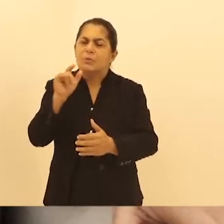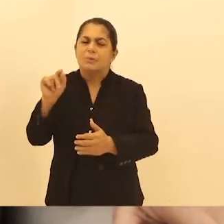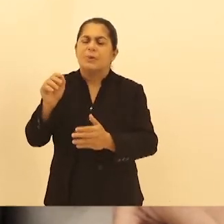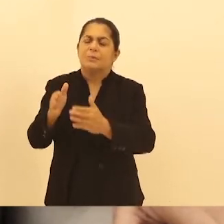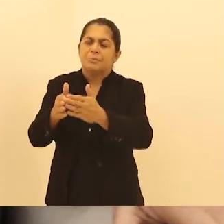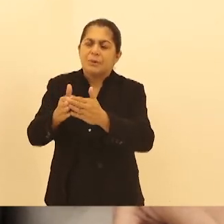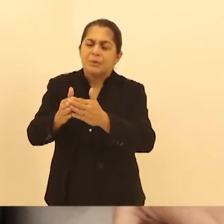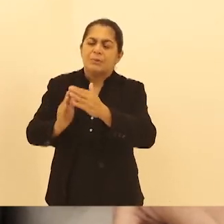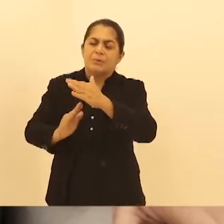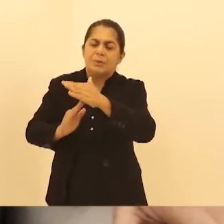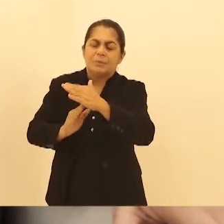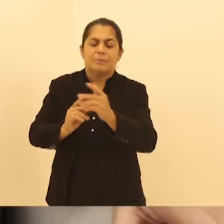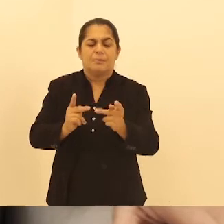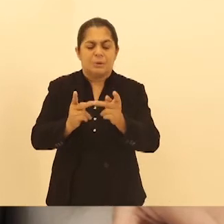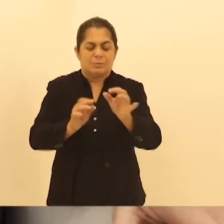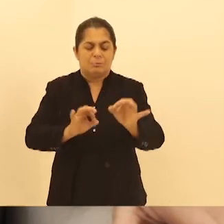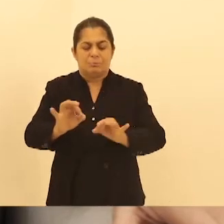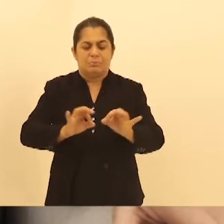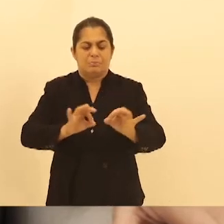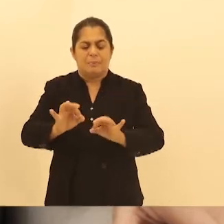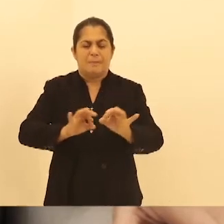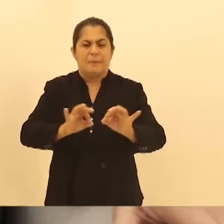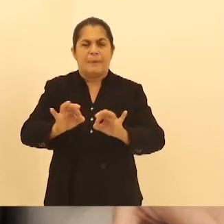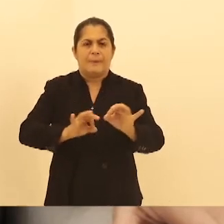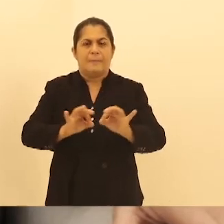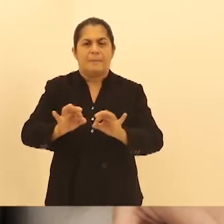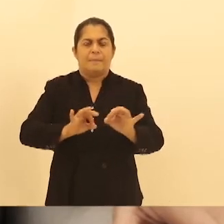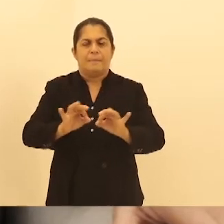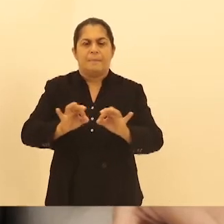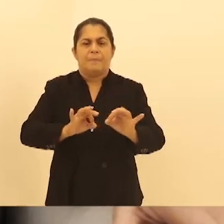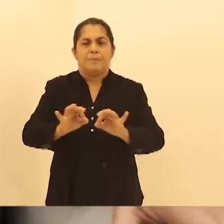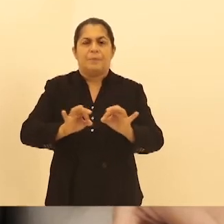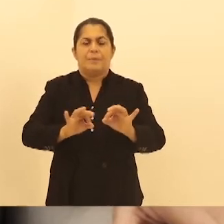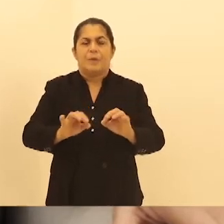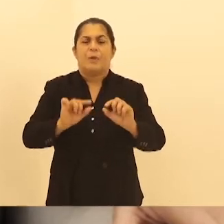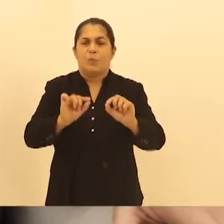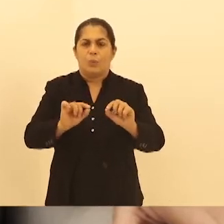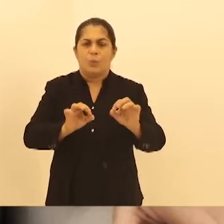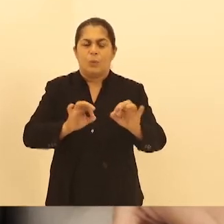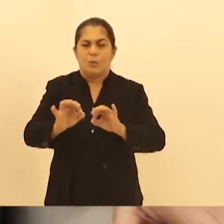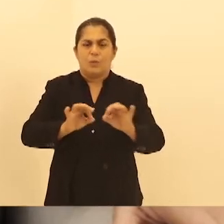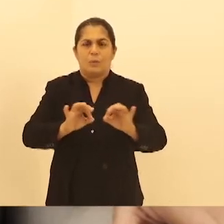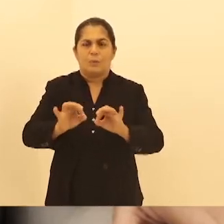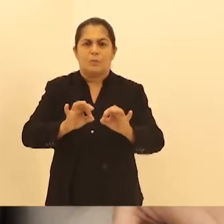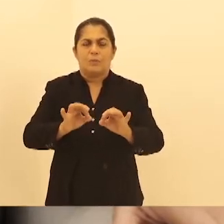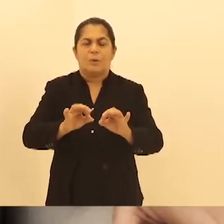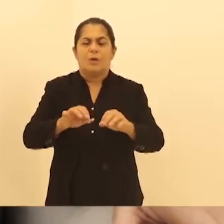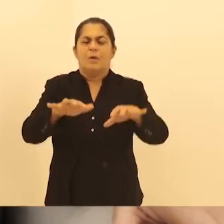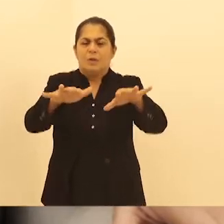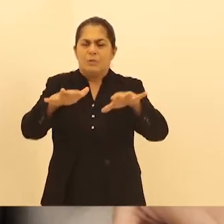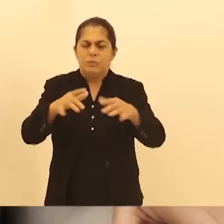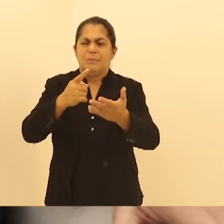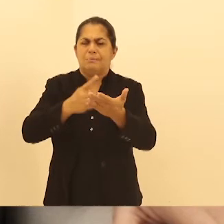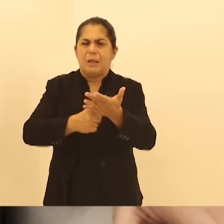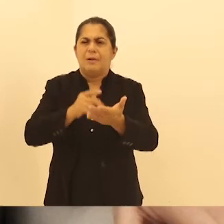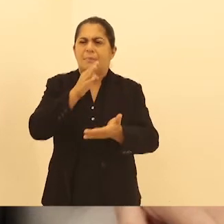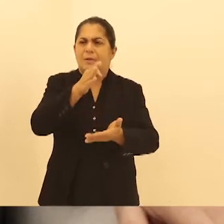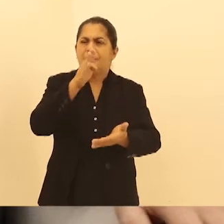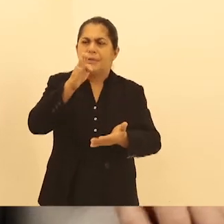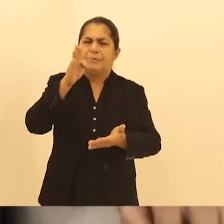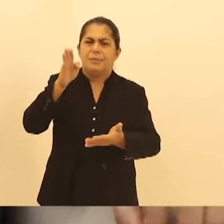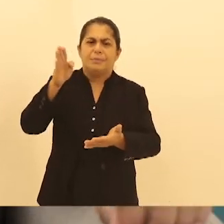um projeto de realização de audiências públicas